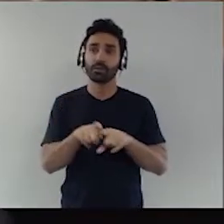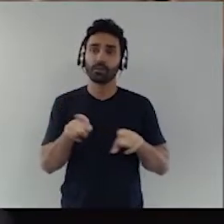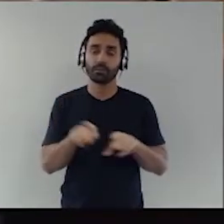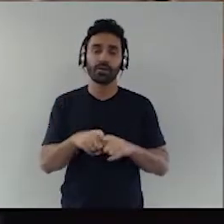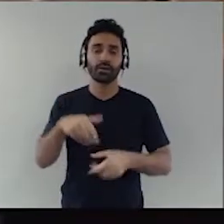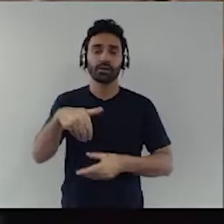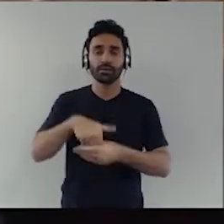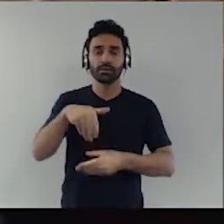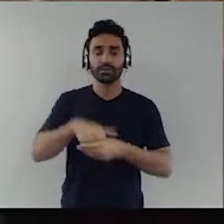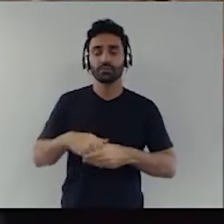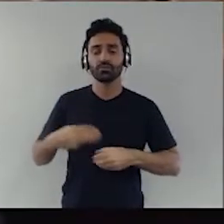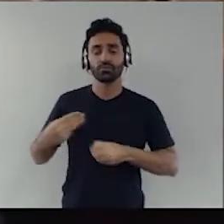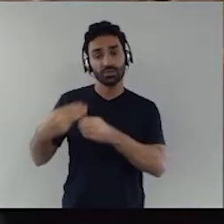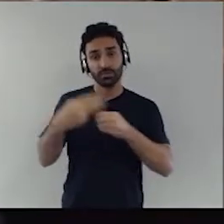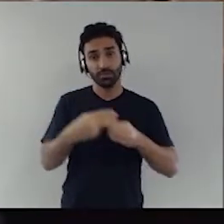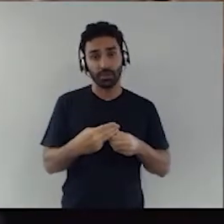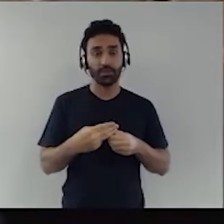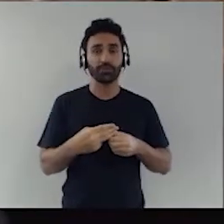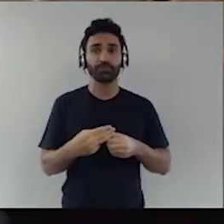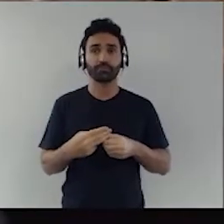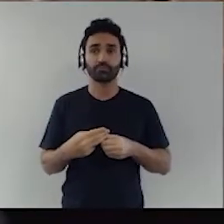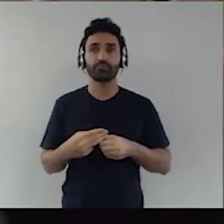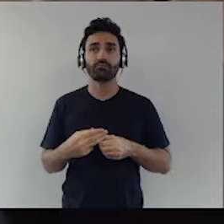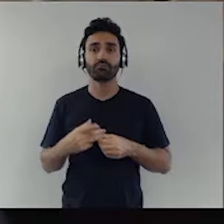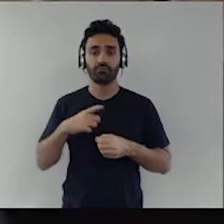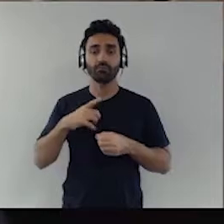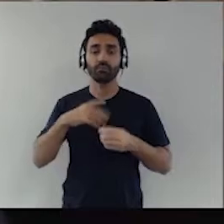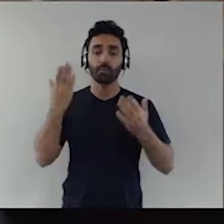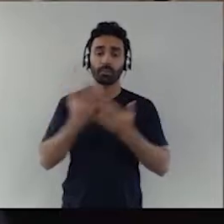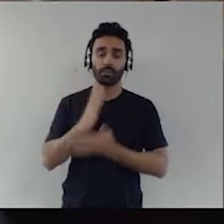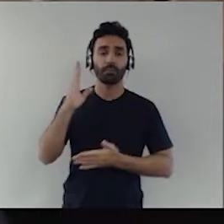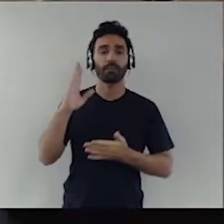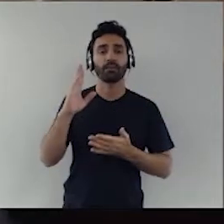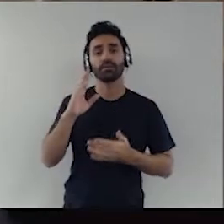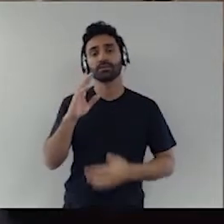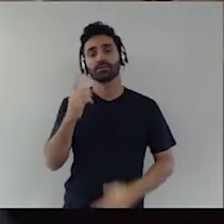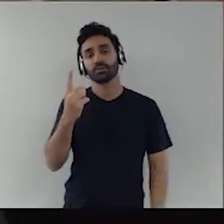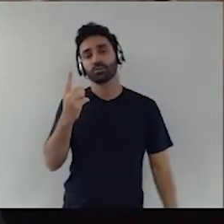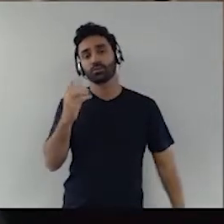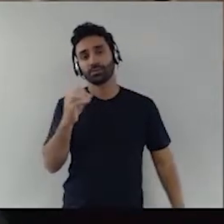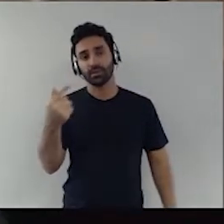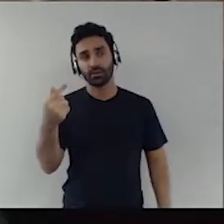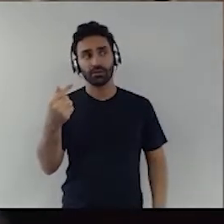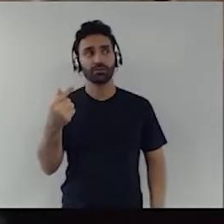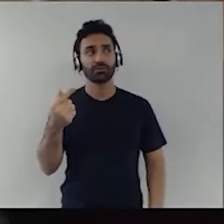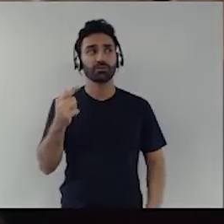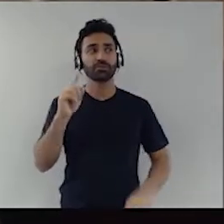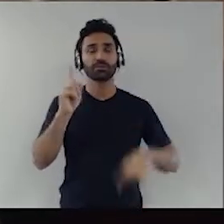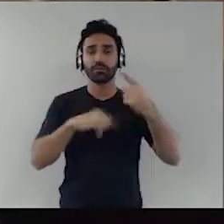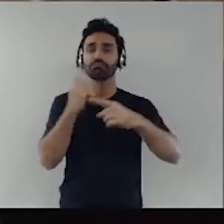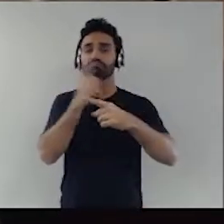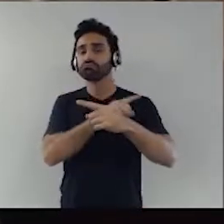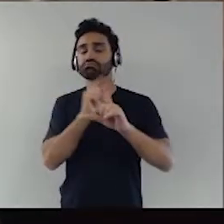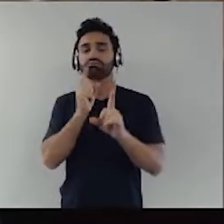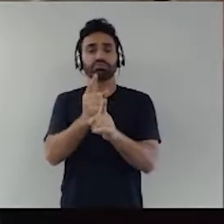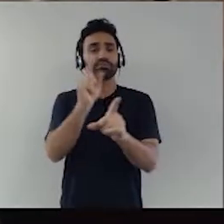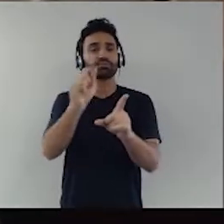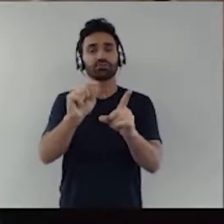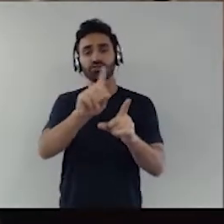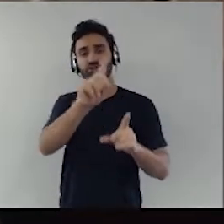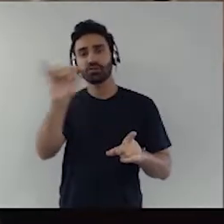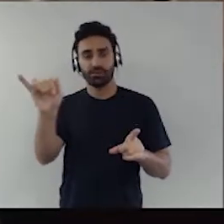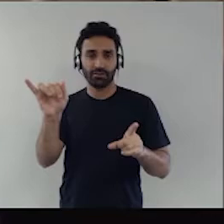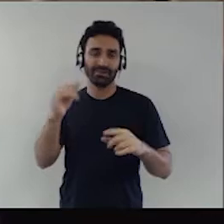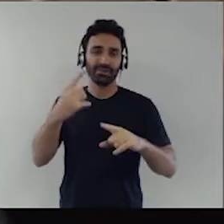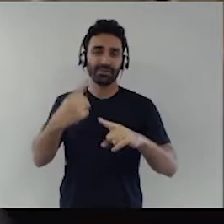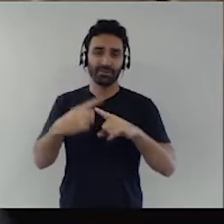eleições municipais, inclusive com a promulgação da emenda 107, que terminou resultando na alteração das datas em parte